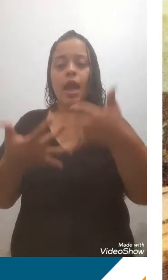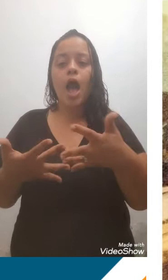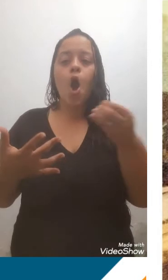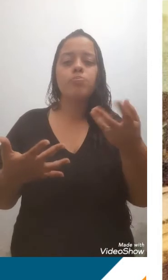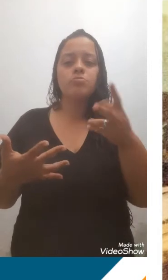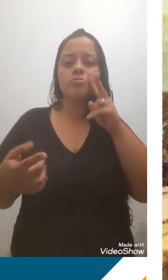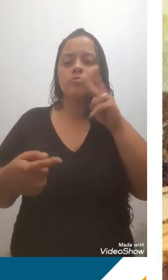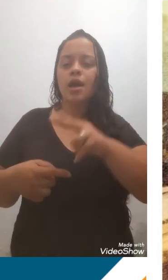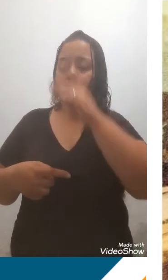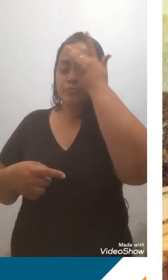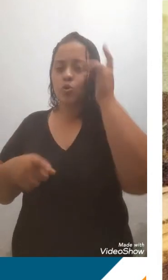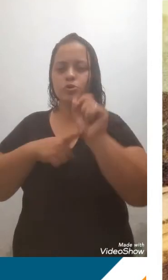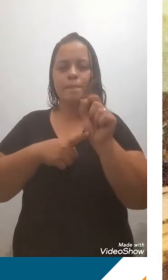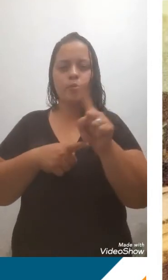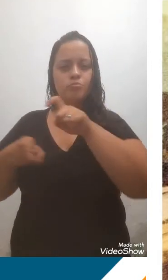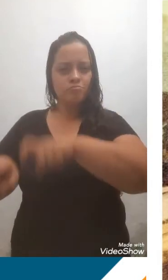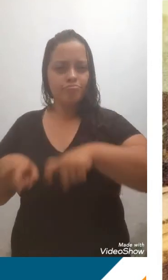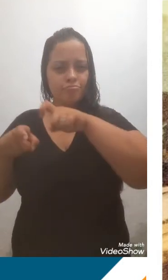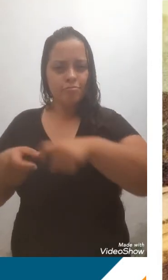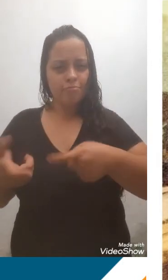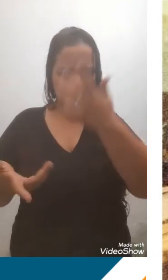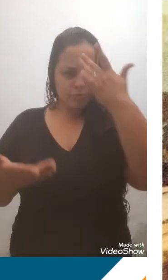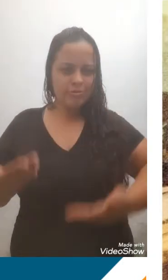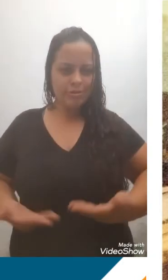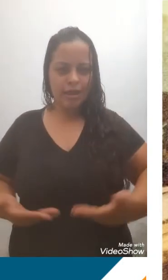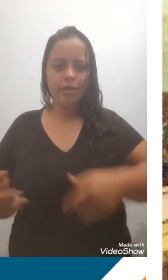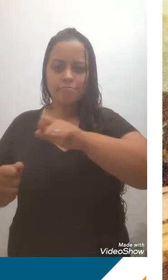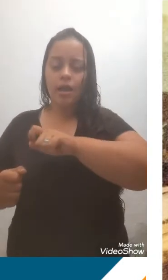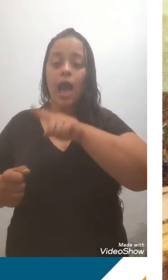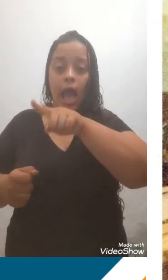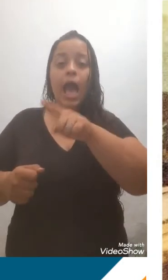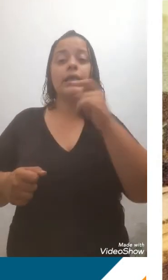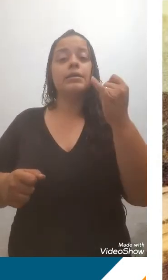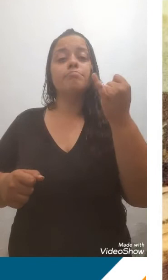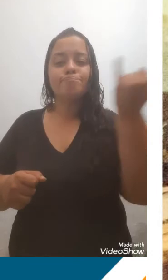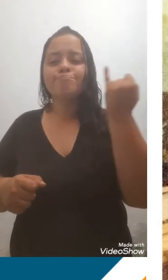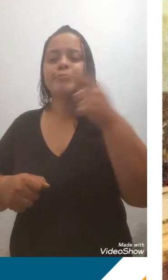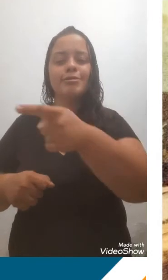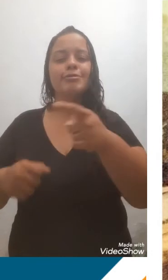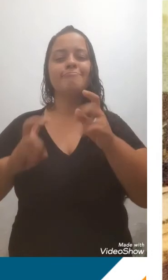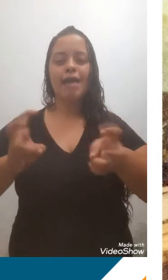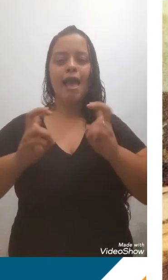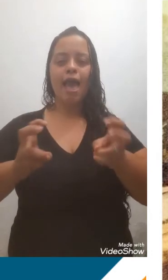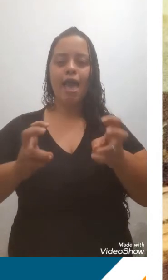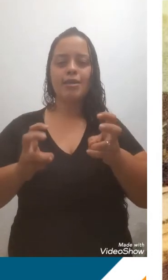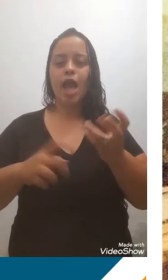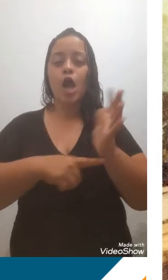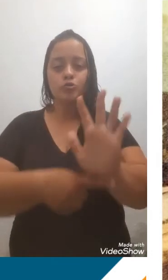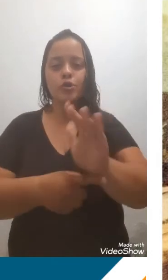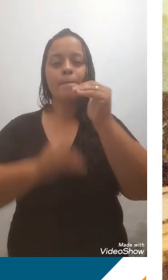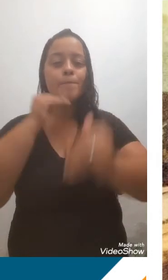ponto de vista, então, da expulsão dos camponeses, as ferrovias tiveram um papel decisivo, porque contribuíram para